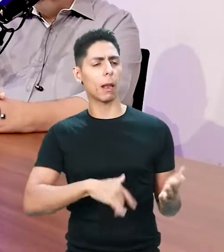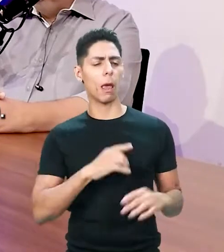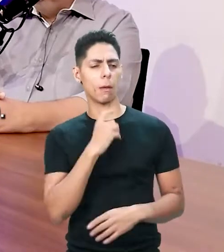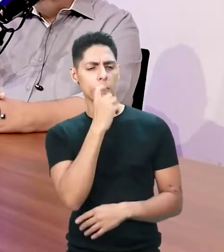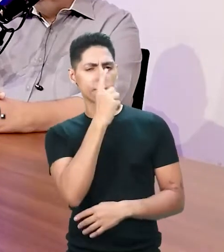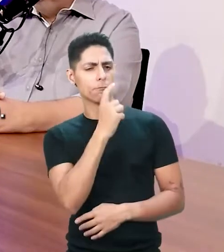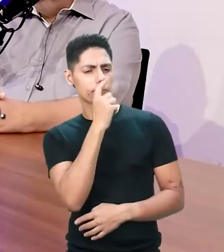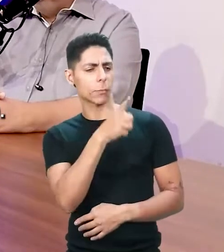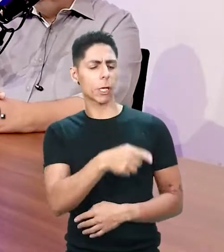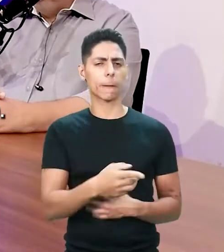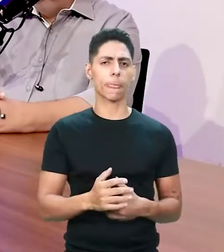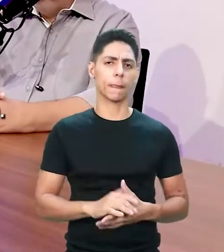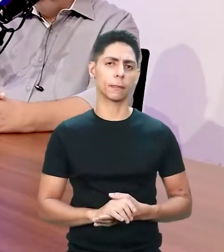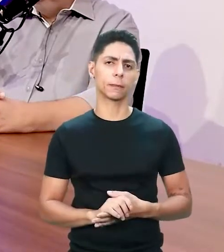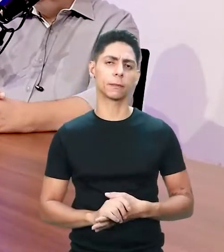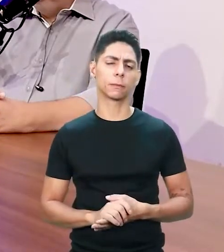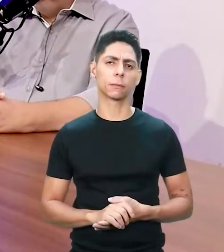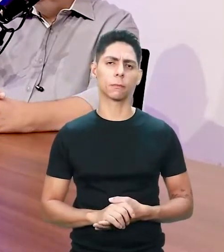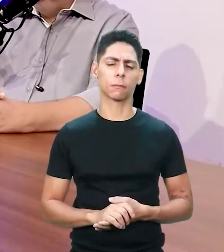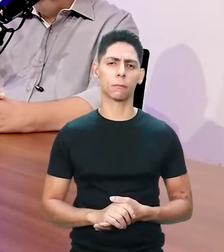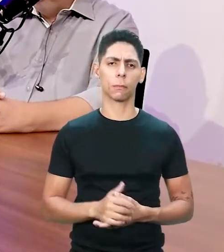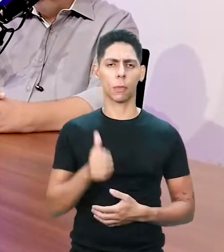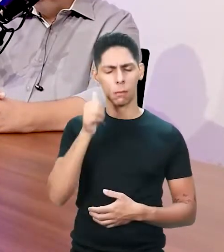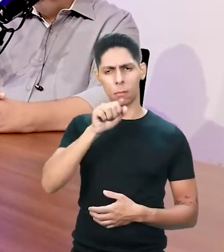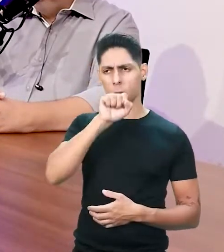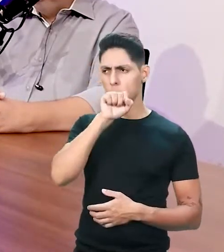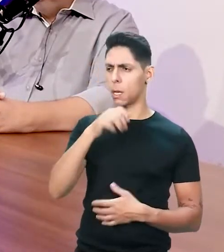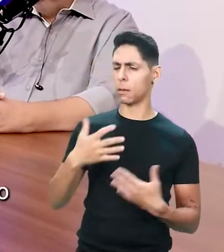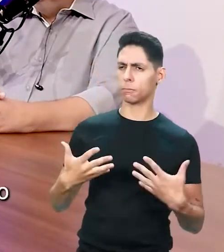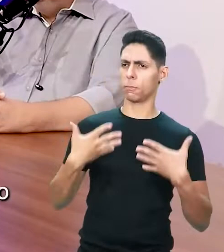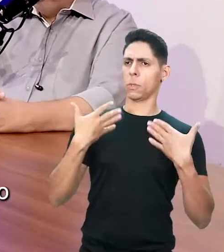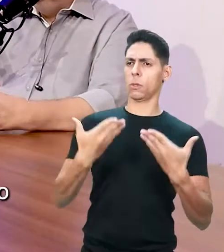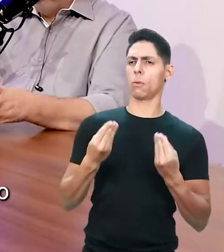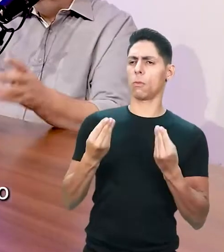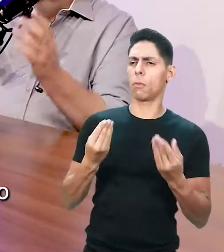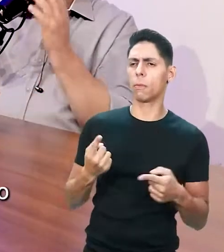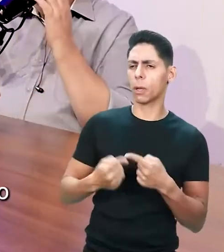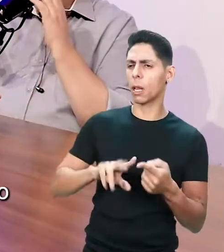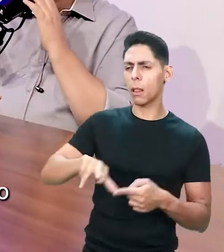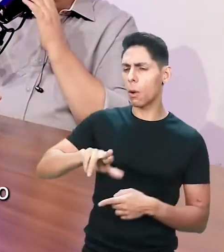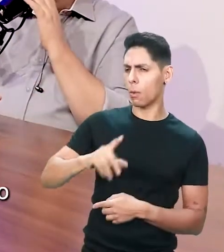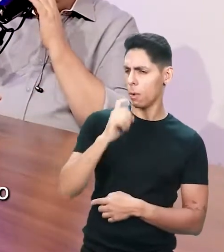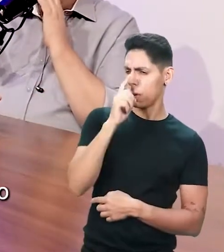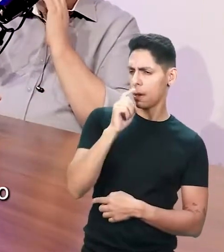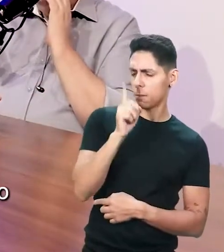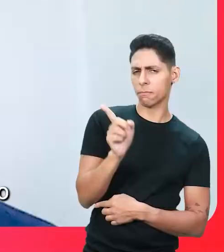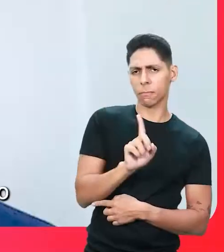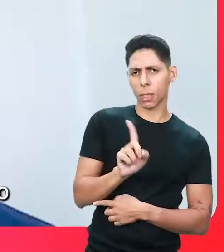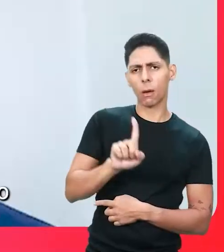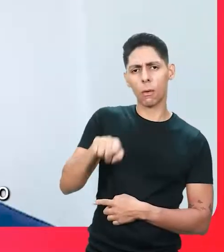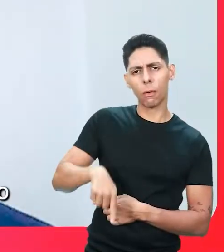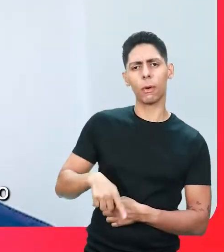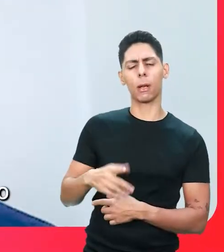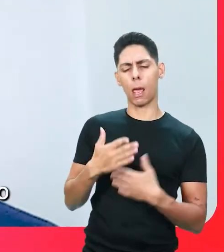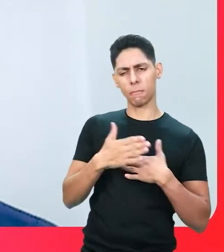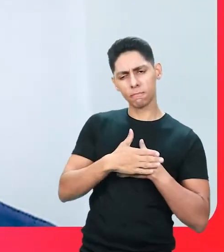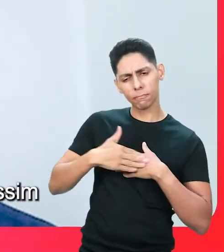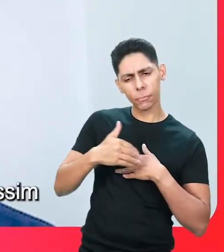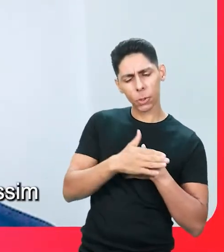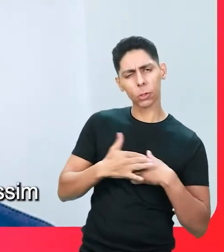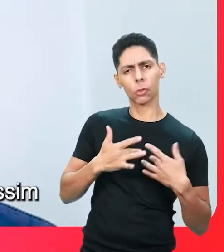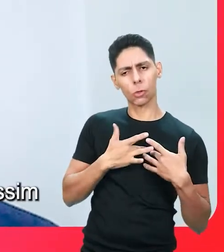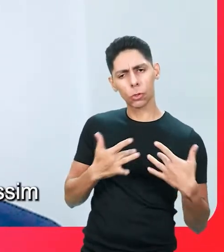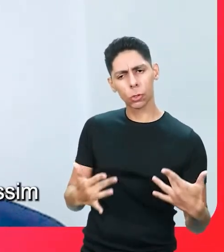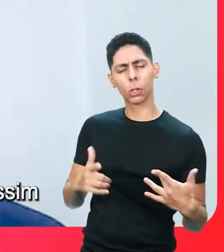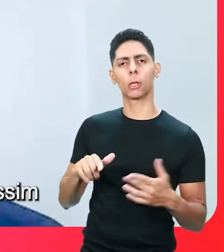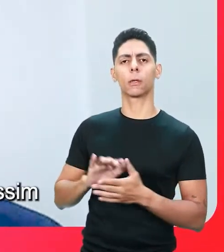meio antipático, né, dona Marli? Aí minha mãe levou um susto, né? Porque ela disse, não, meu filho não é antipático, meu filho é gentil. Eu